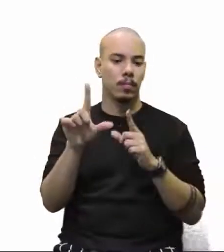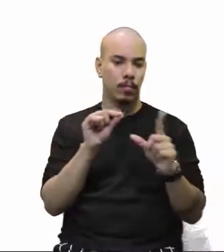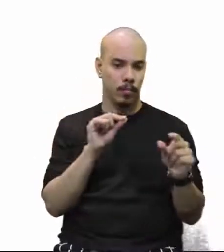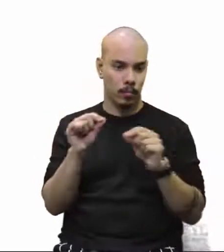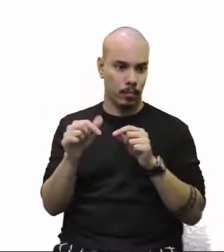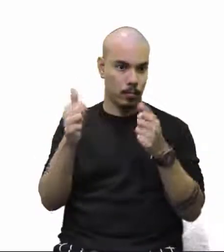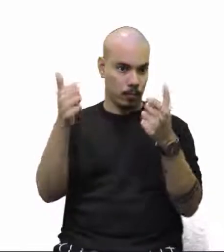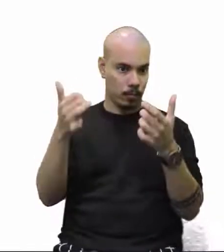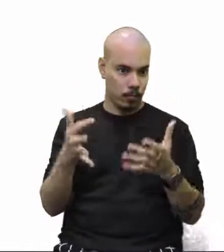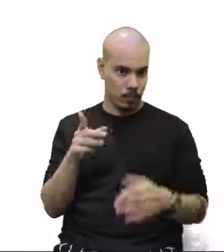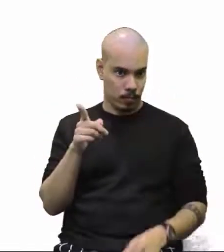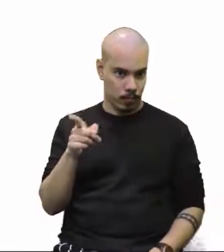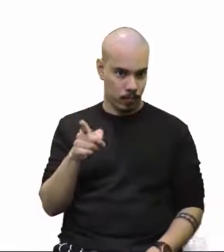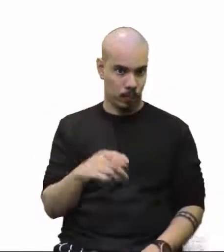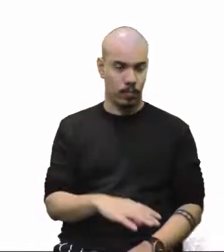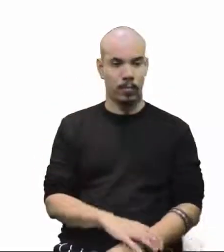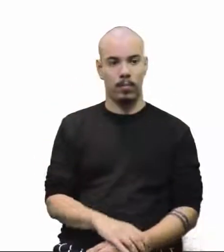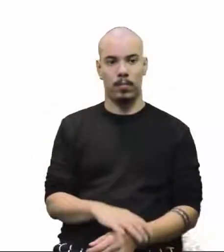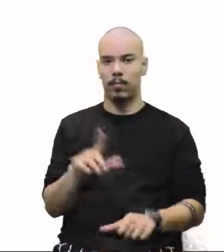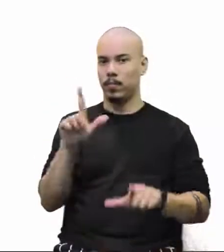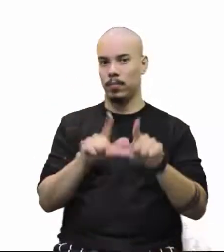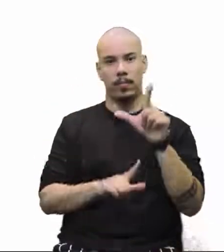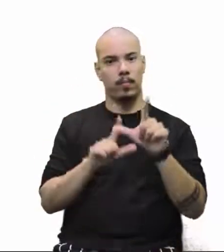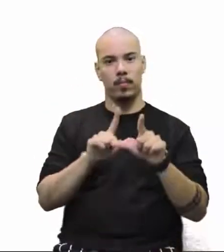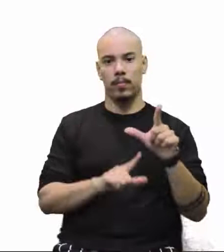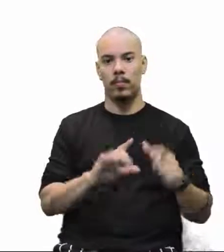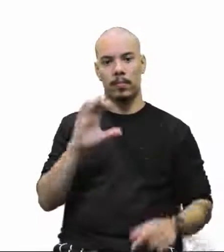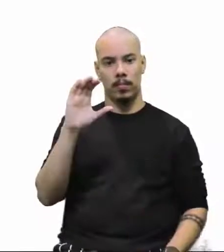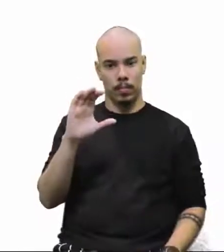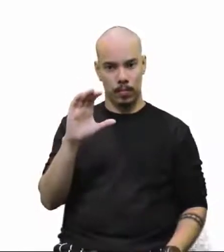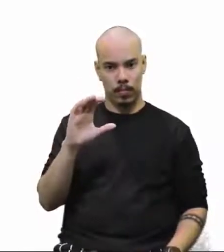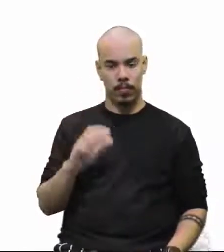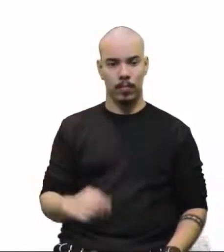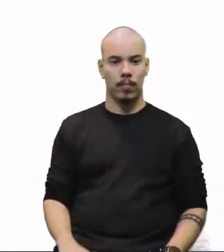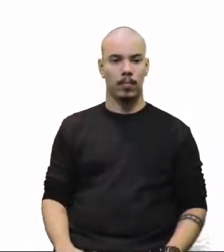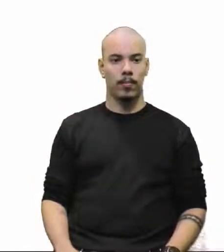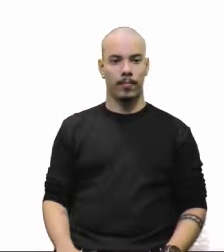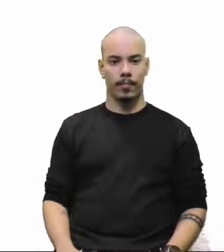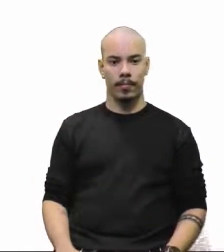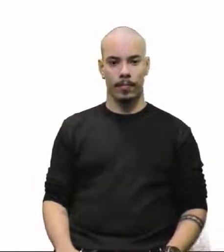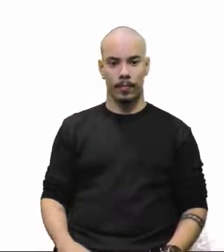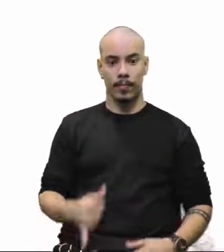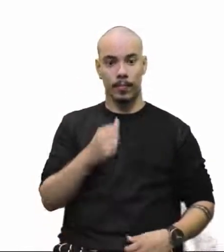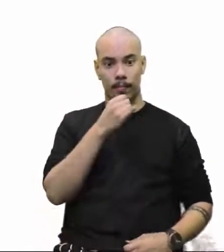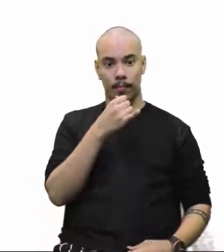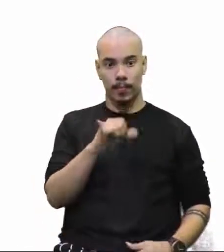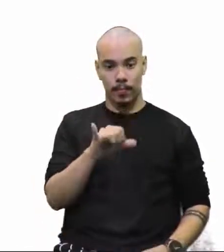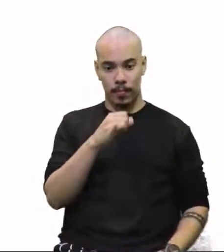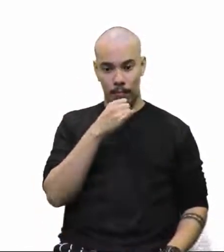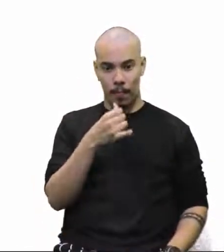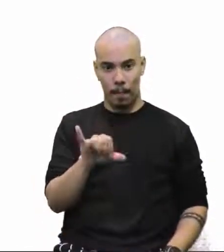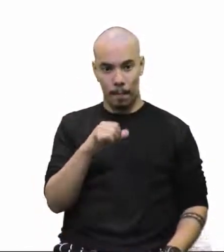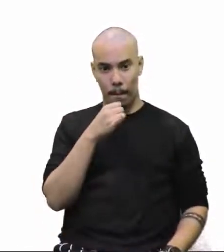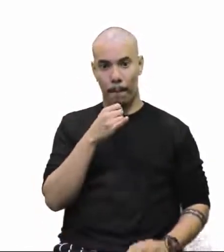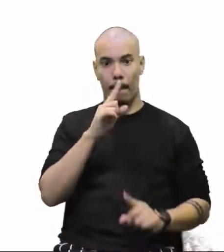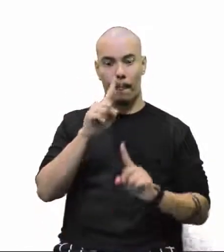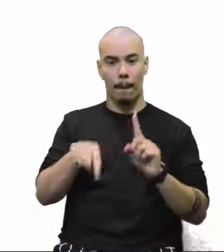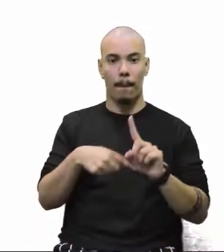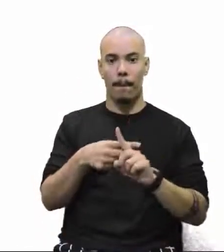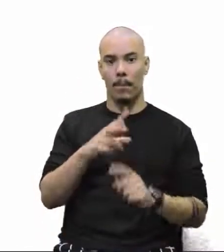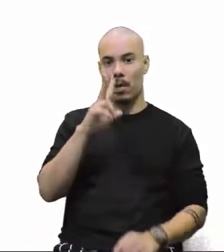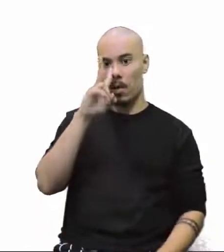fala exatamente isso, que é a letra C. Ó. A corrente, olha só, a corrente e a